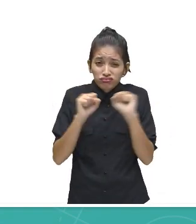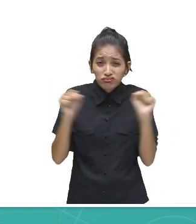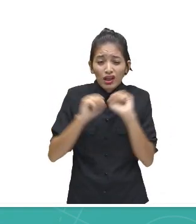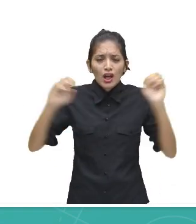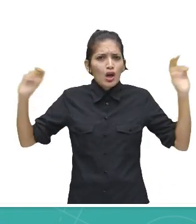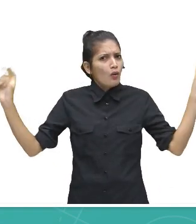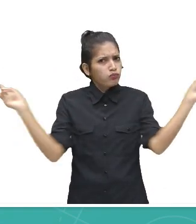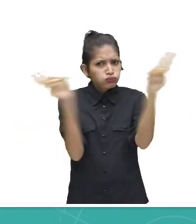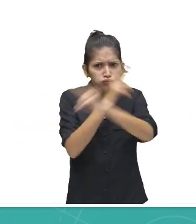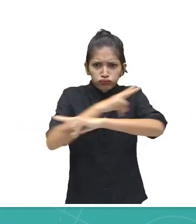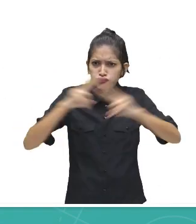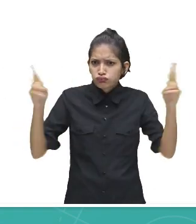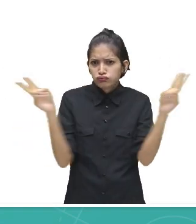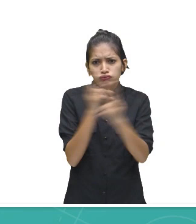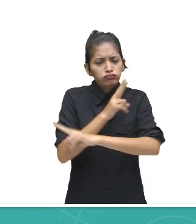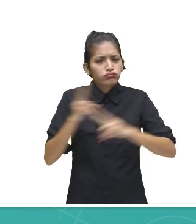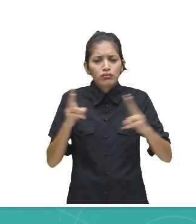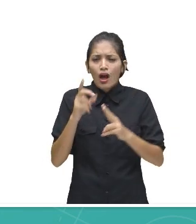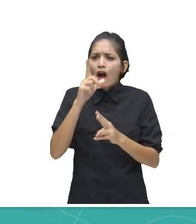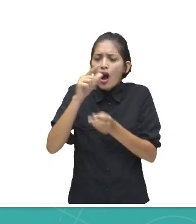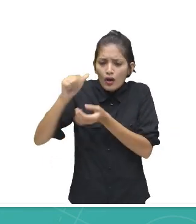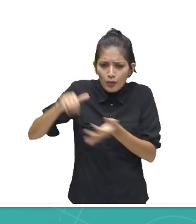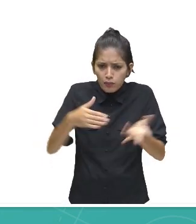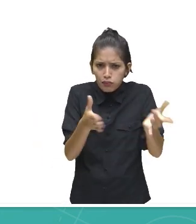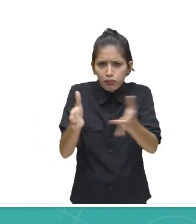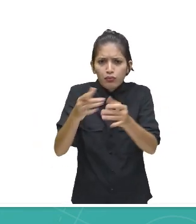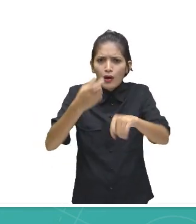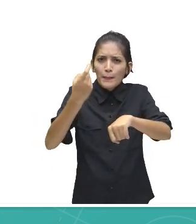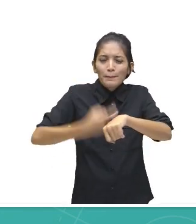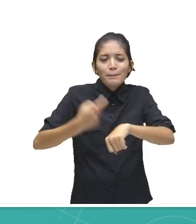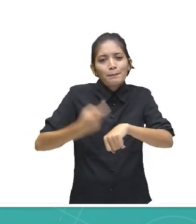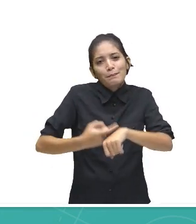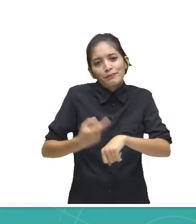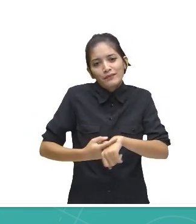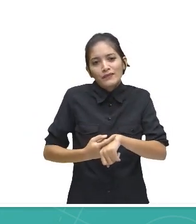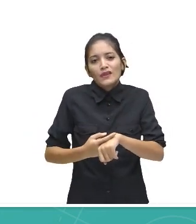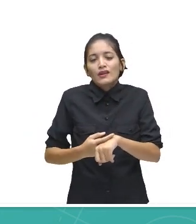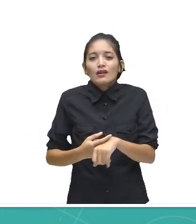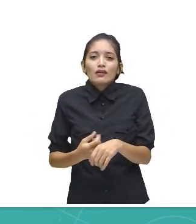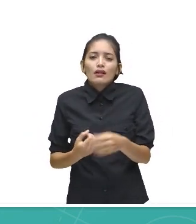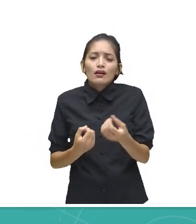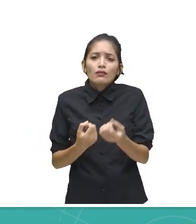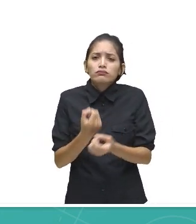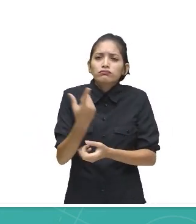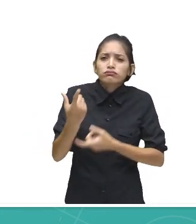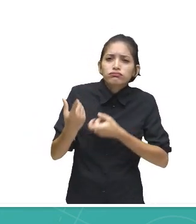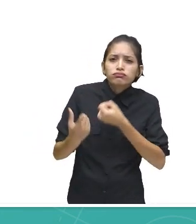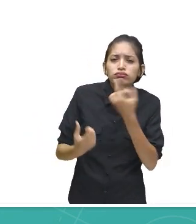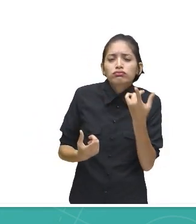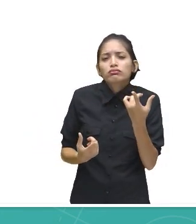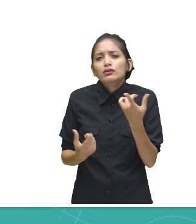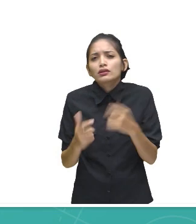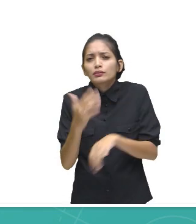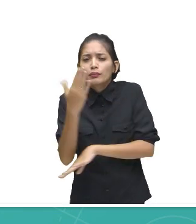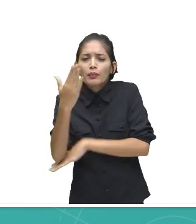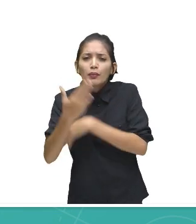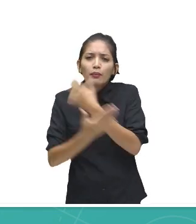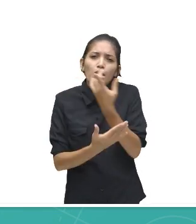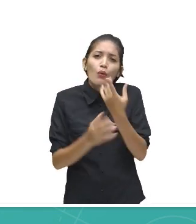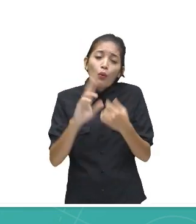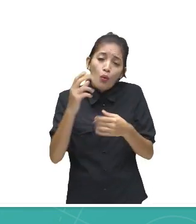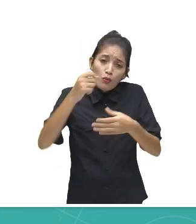ventos fortes, rios e lagos congelados, né, pouca vegetação, né, nessas áreas também, poucas